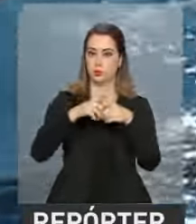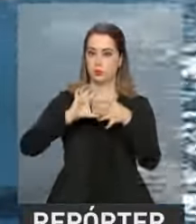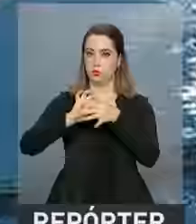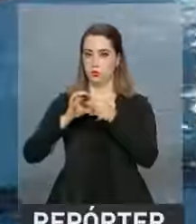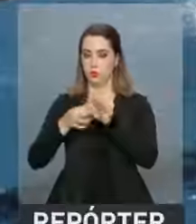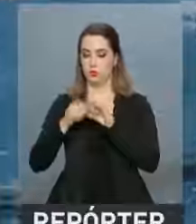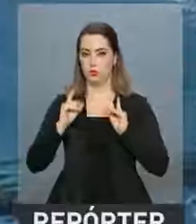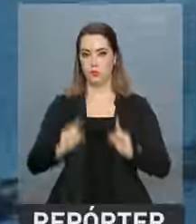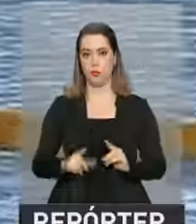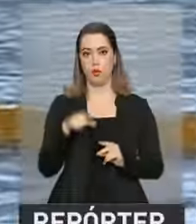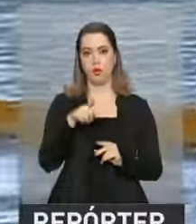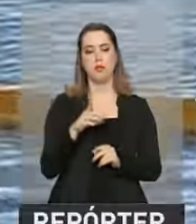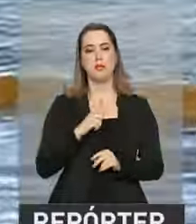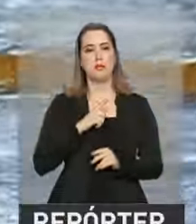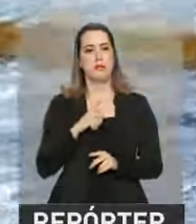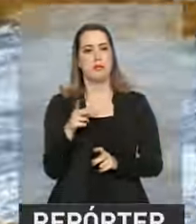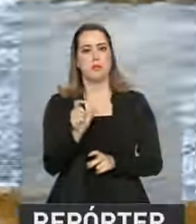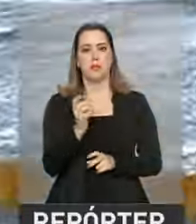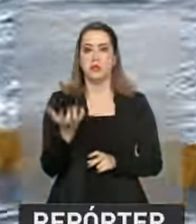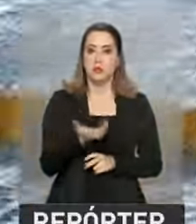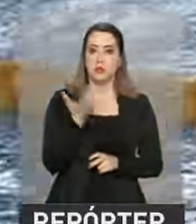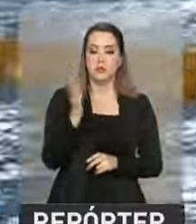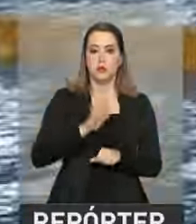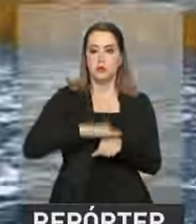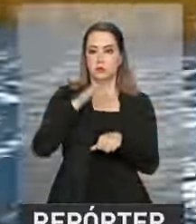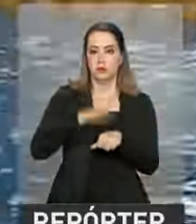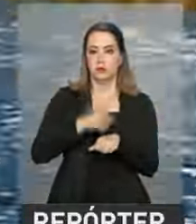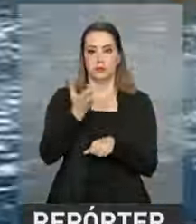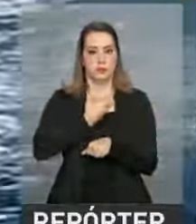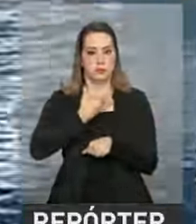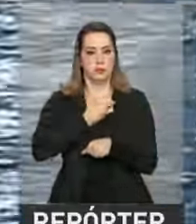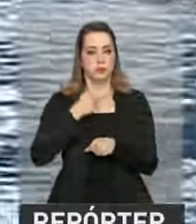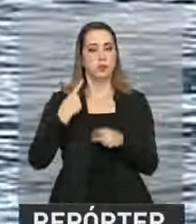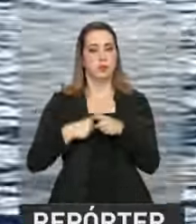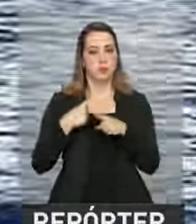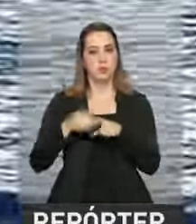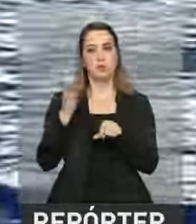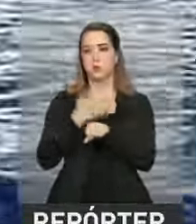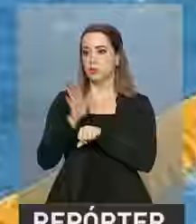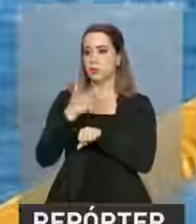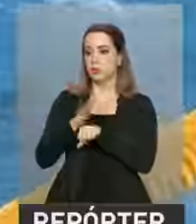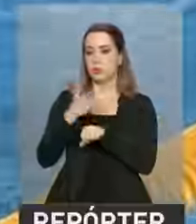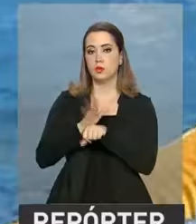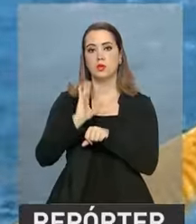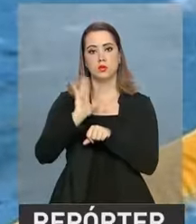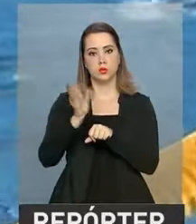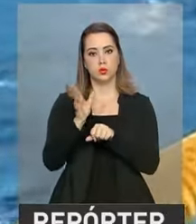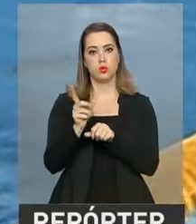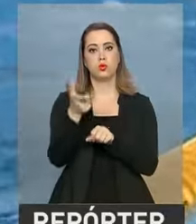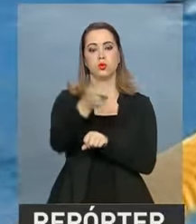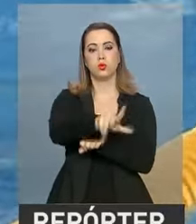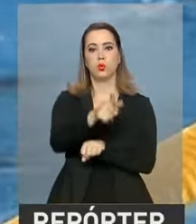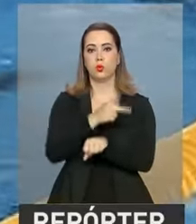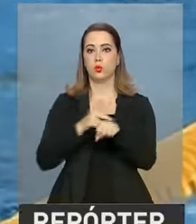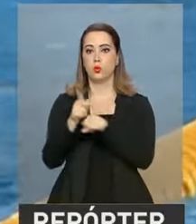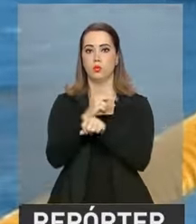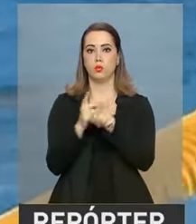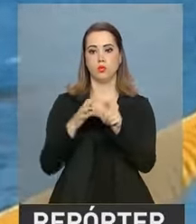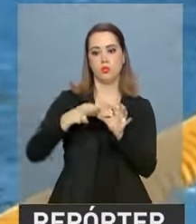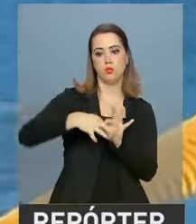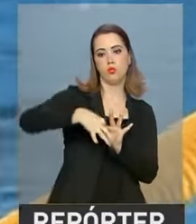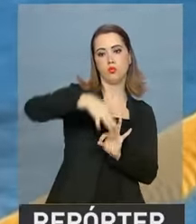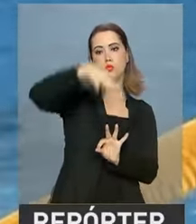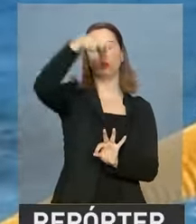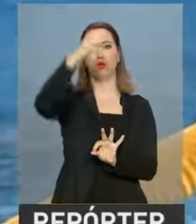é de que mais medalhas, já que alguns atletas concluíram os treinamentos em outros países, buscando altitudes maiores